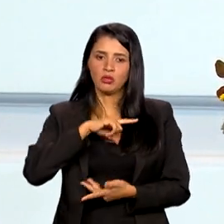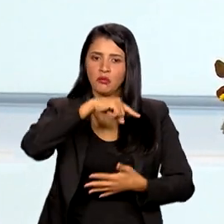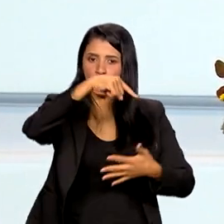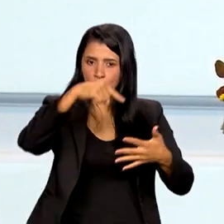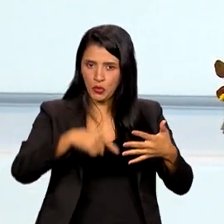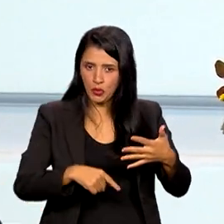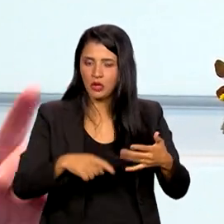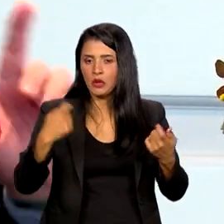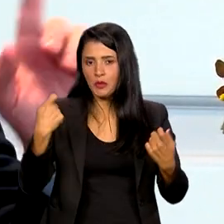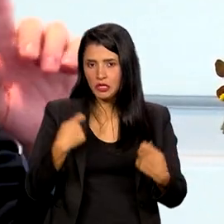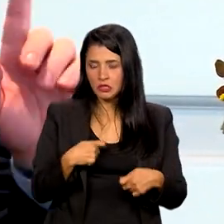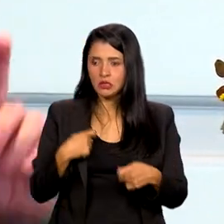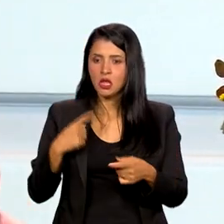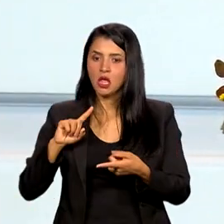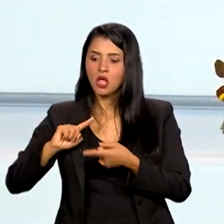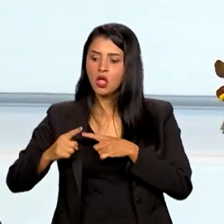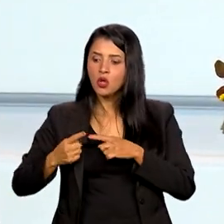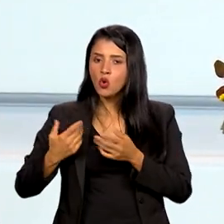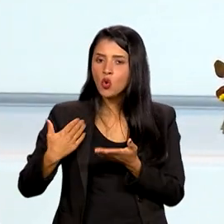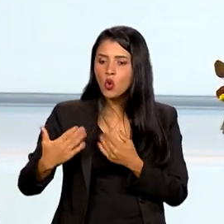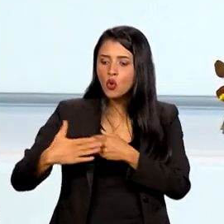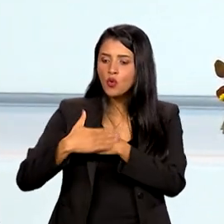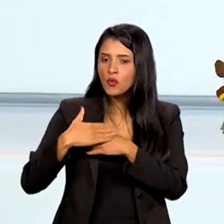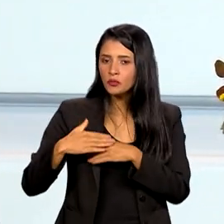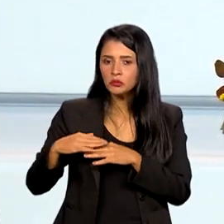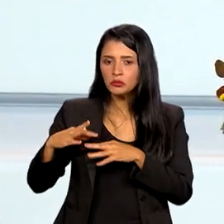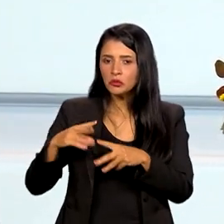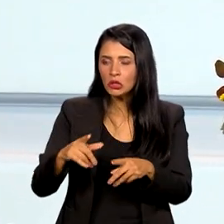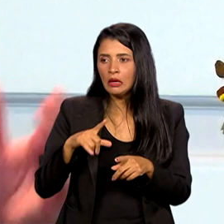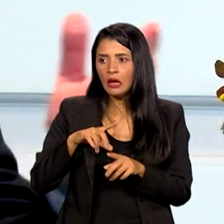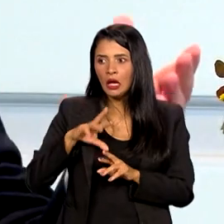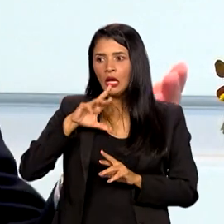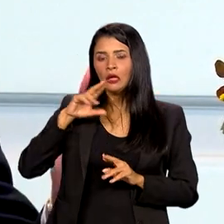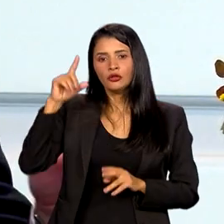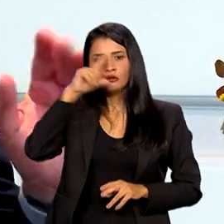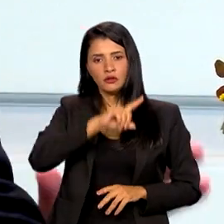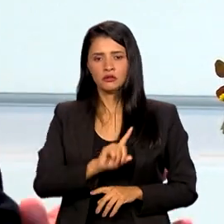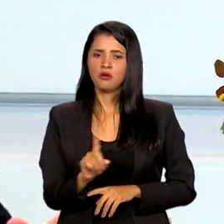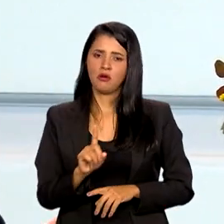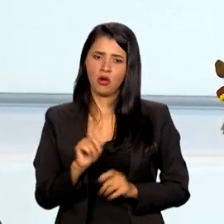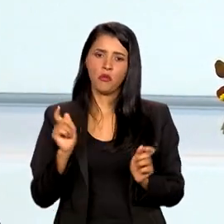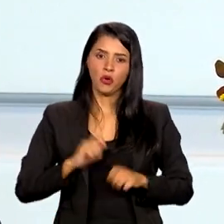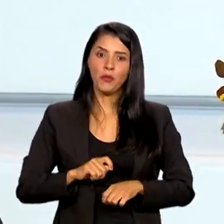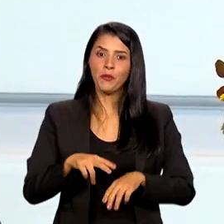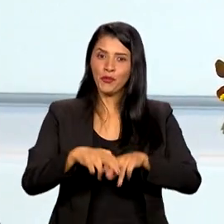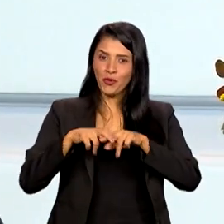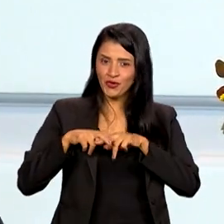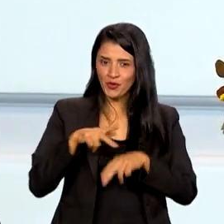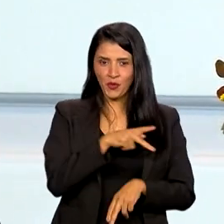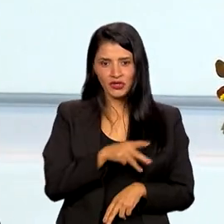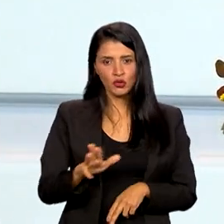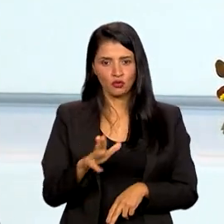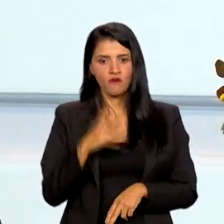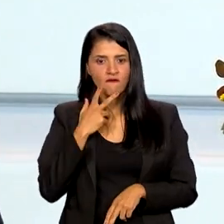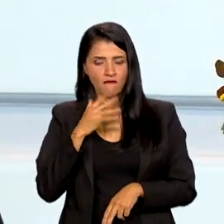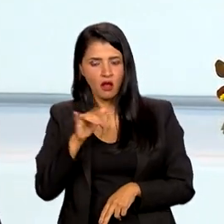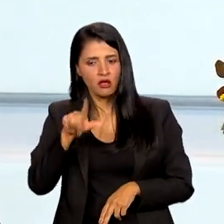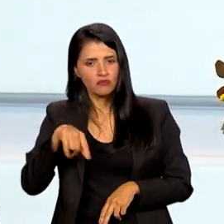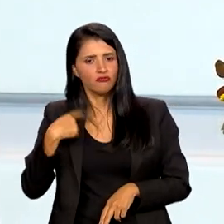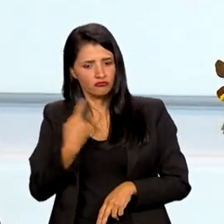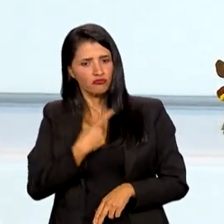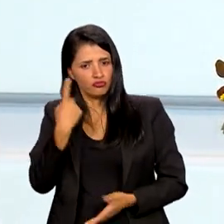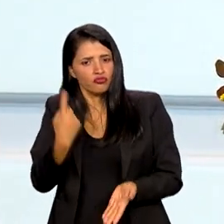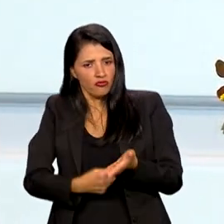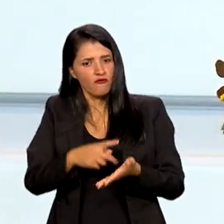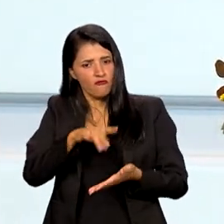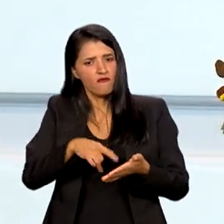precisam ser tratadas. Nenhuma delas é intransponível. Por isso que o presidente Lula, acertadamente, tem dito, nós vamos fechar o acordo. Mas a